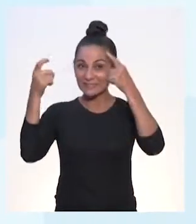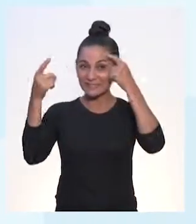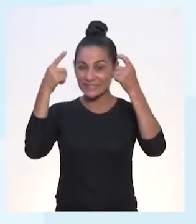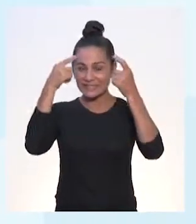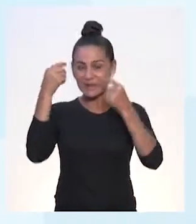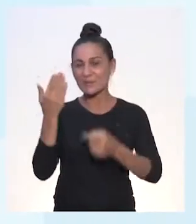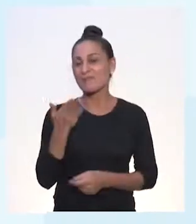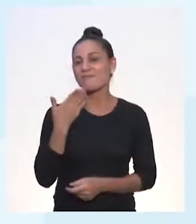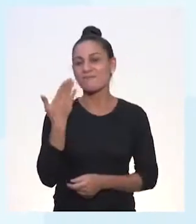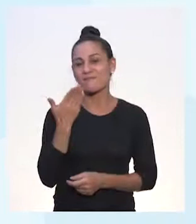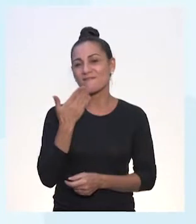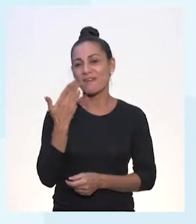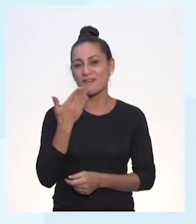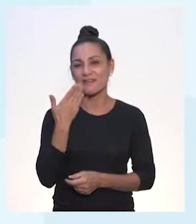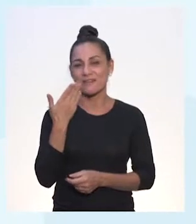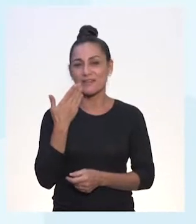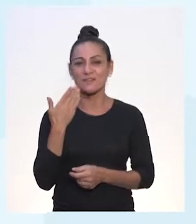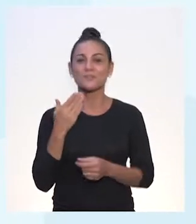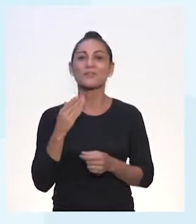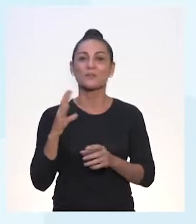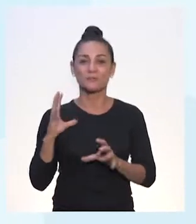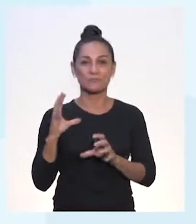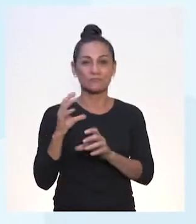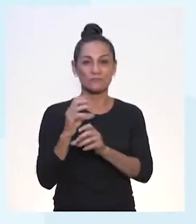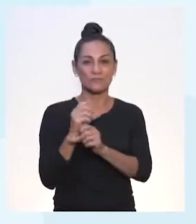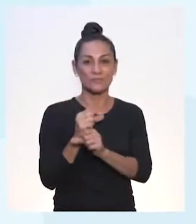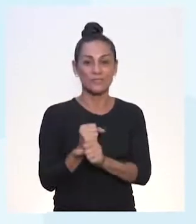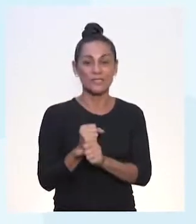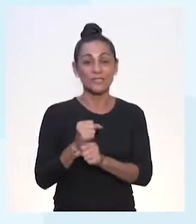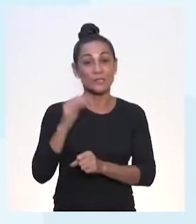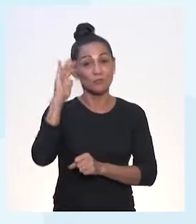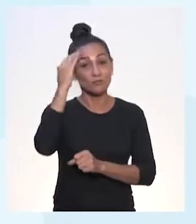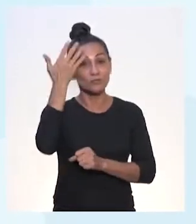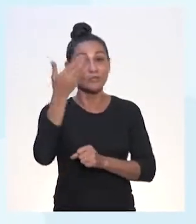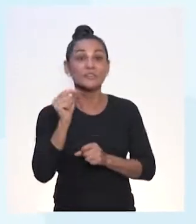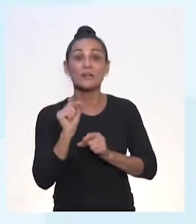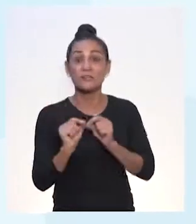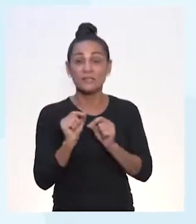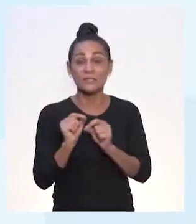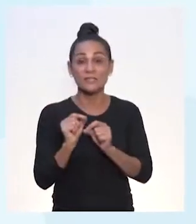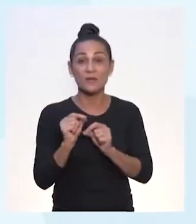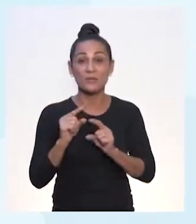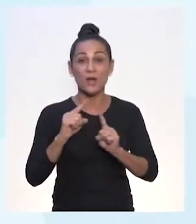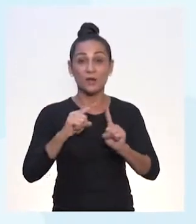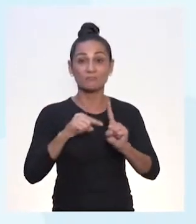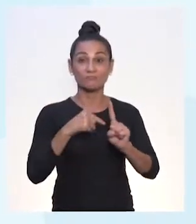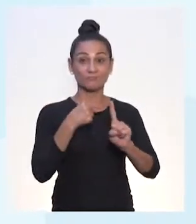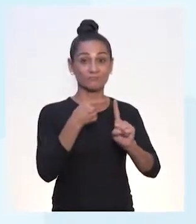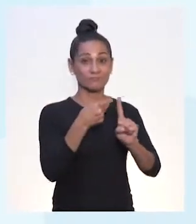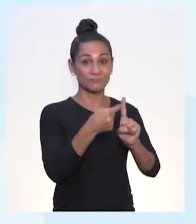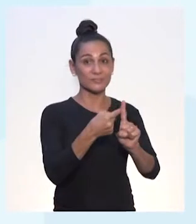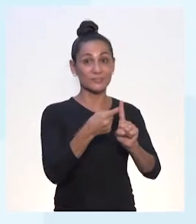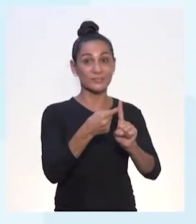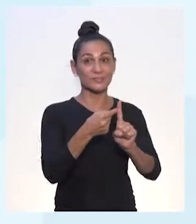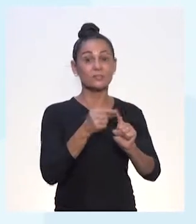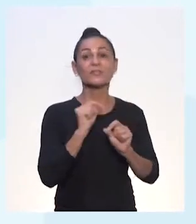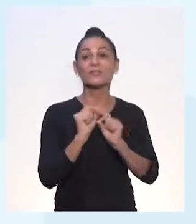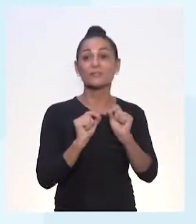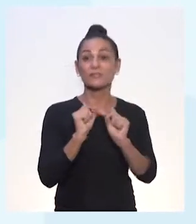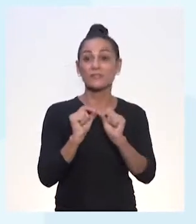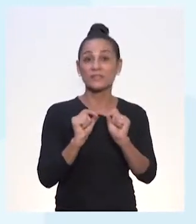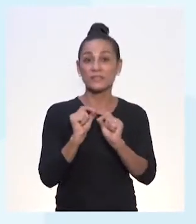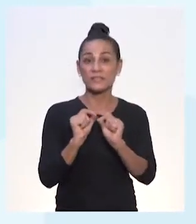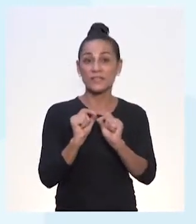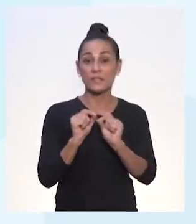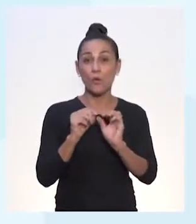mais fácil, aí a gente vai conseguir resolver. Uma das ideias de resolução é pela adição. Então, o que eu vou fazer? Eu copiei